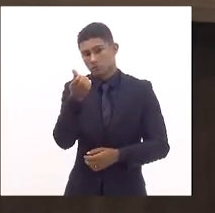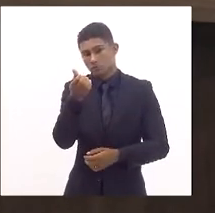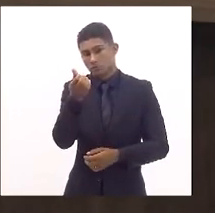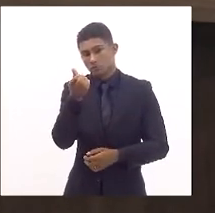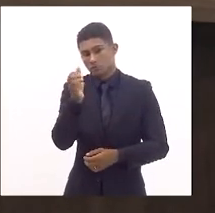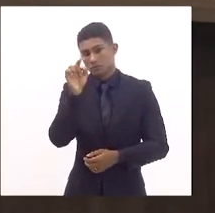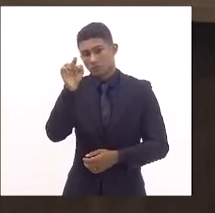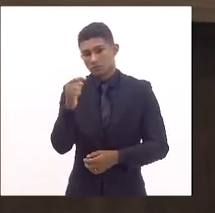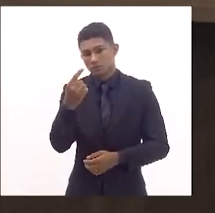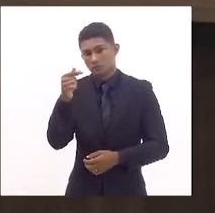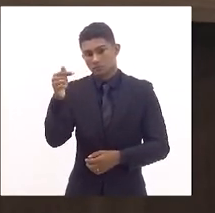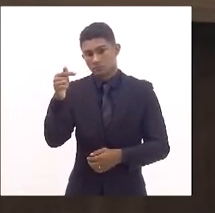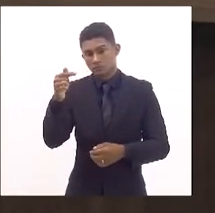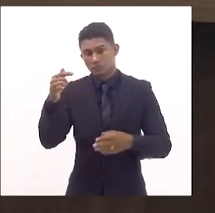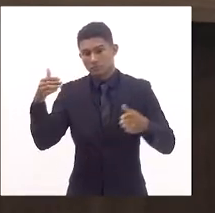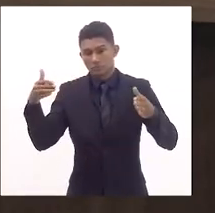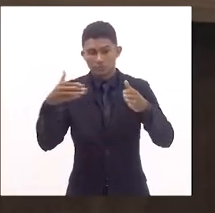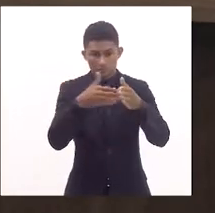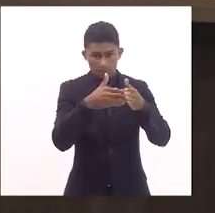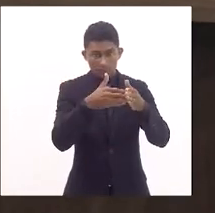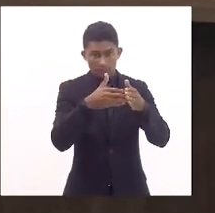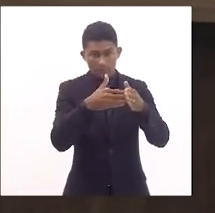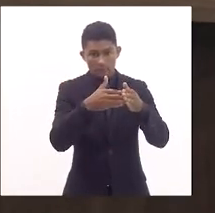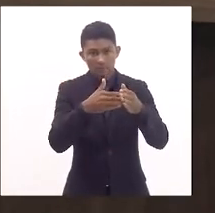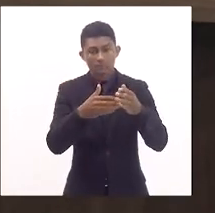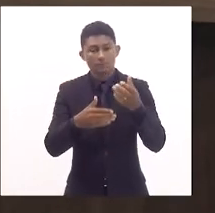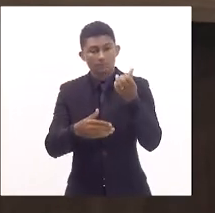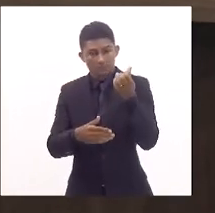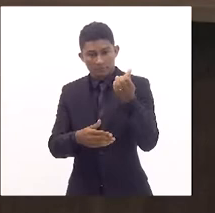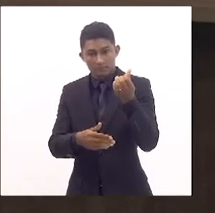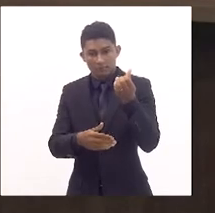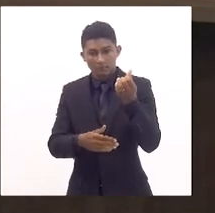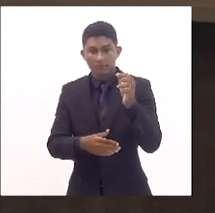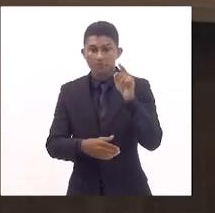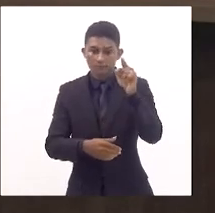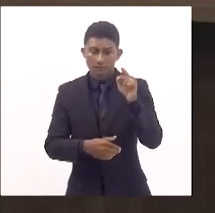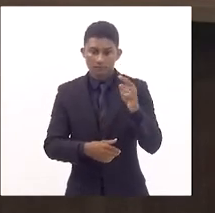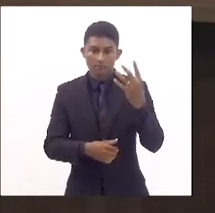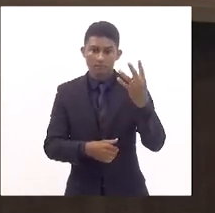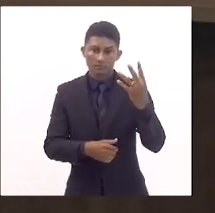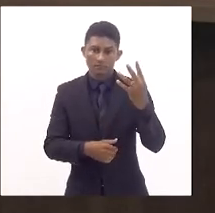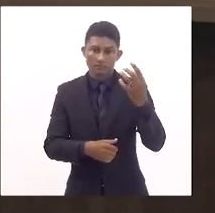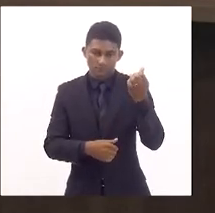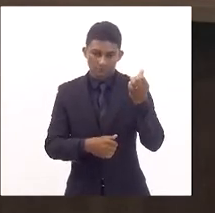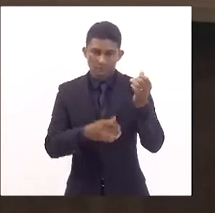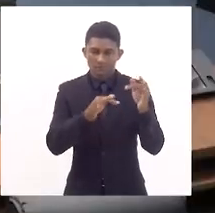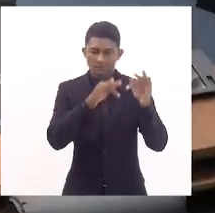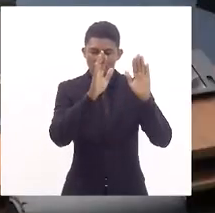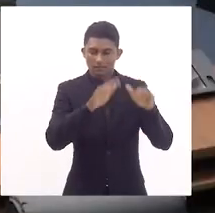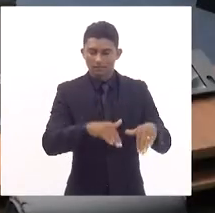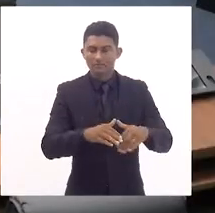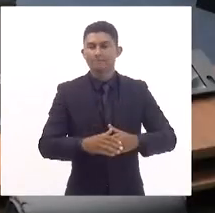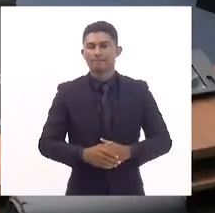18:17 encerrou suas 18:46